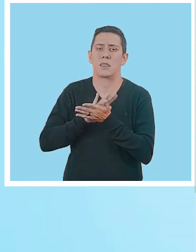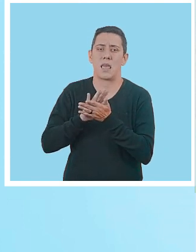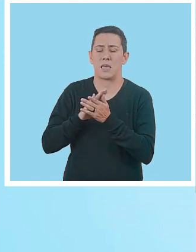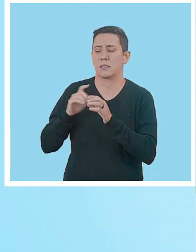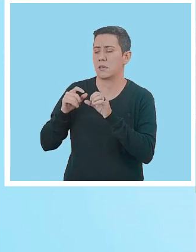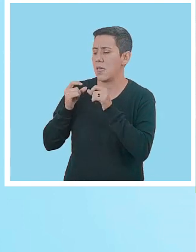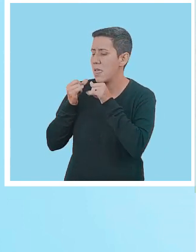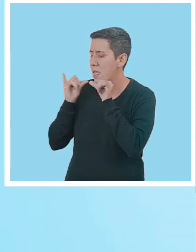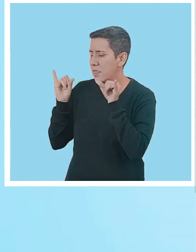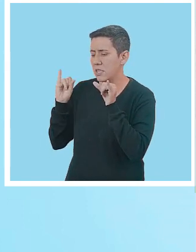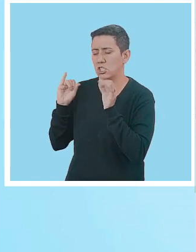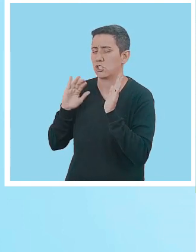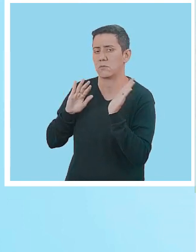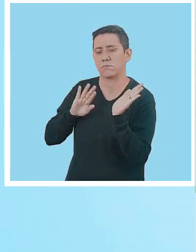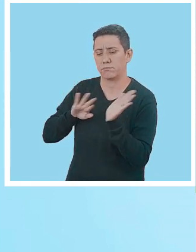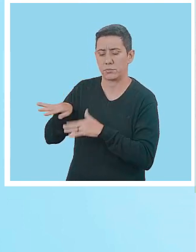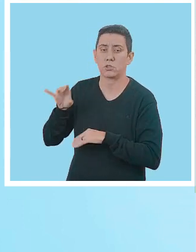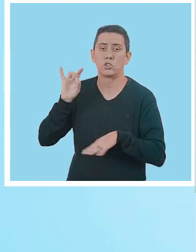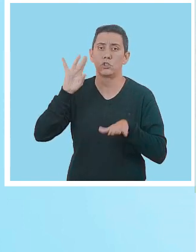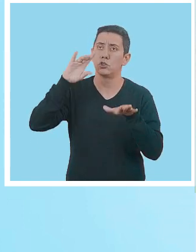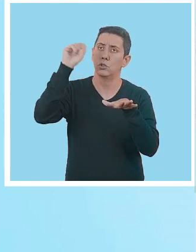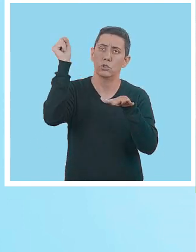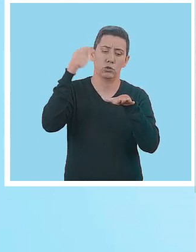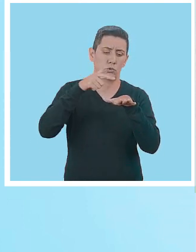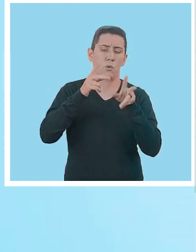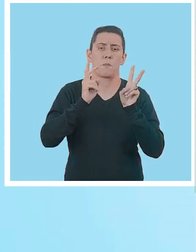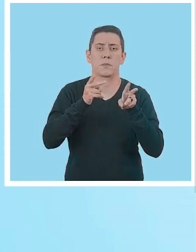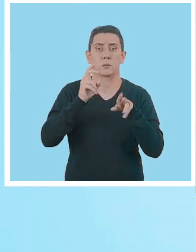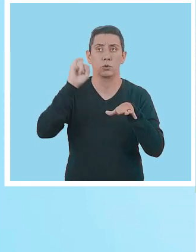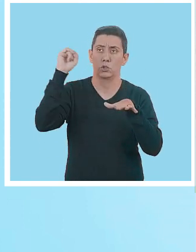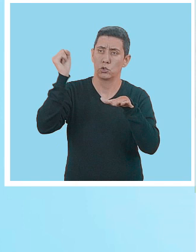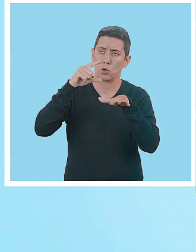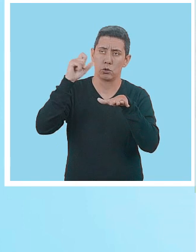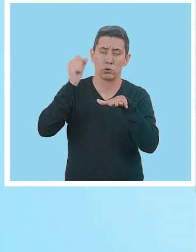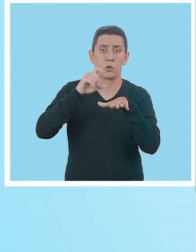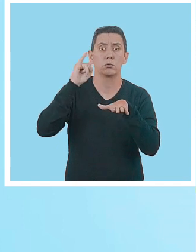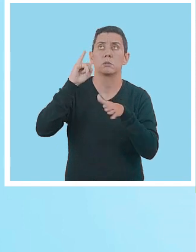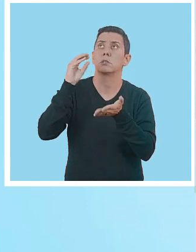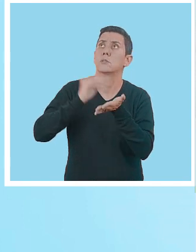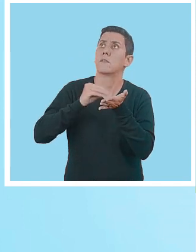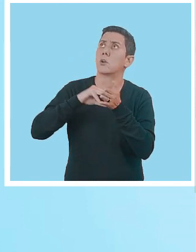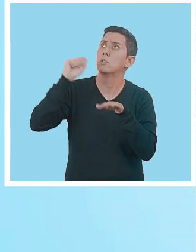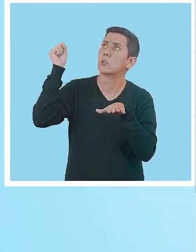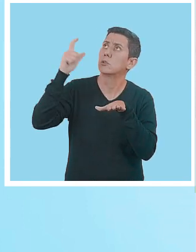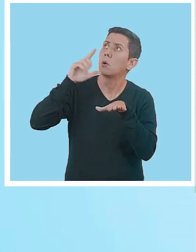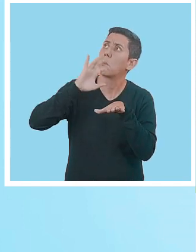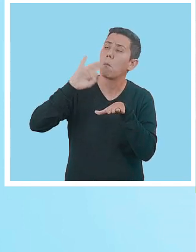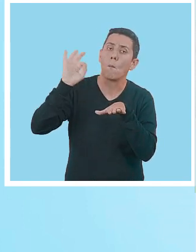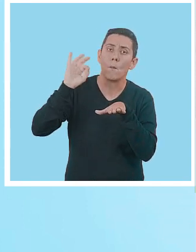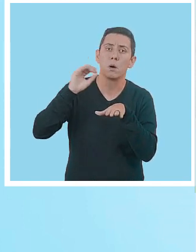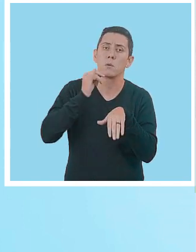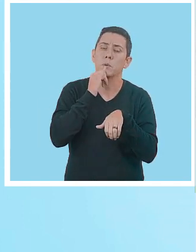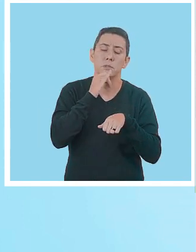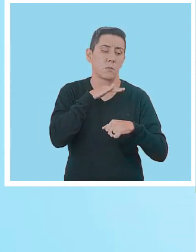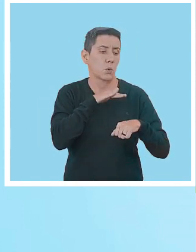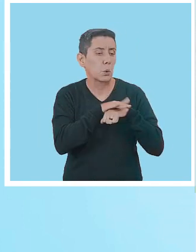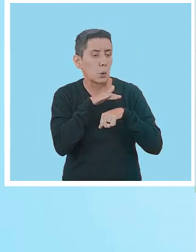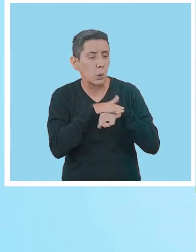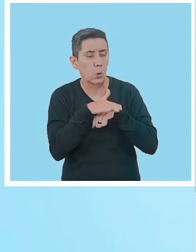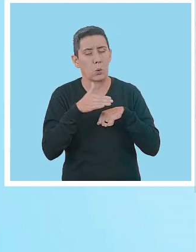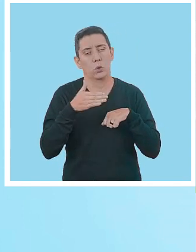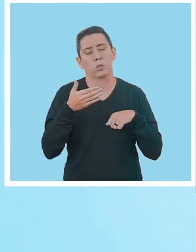energia solar o excelente carregar a bateria momento de falta de energia solar né no durante a noite